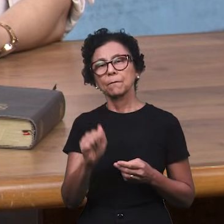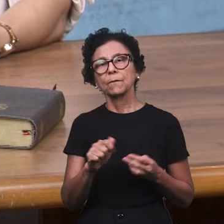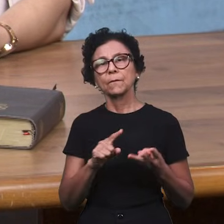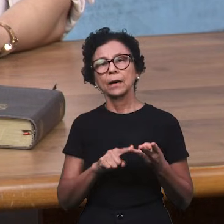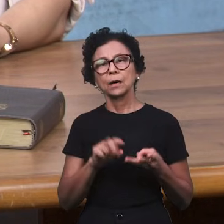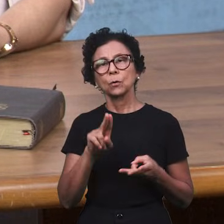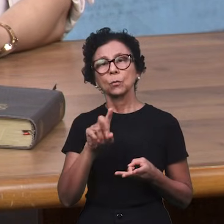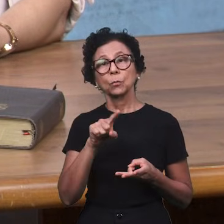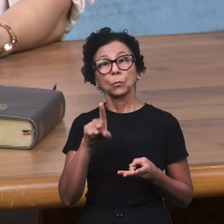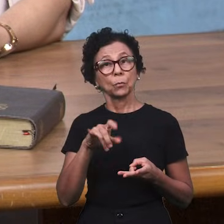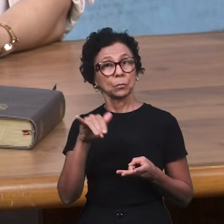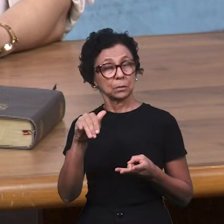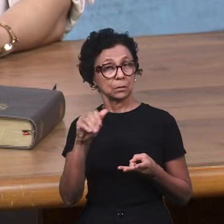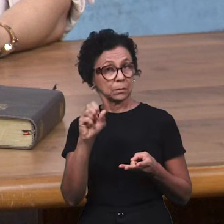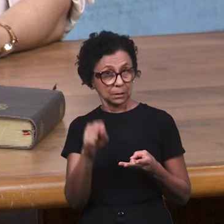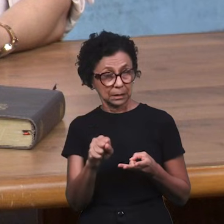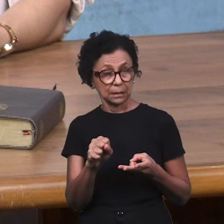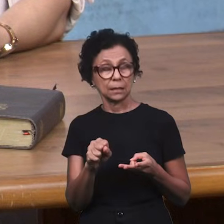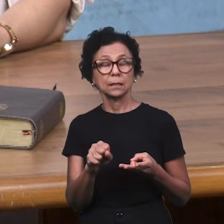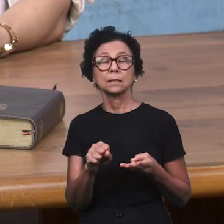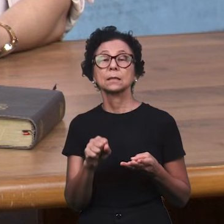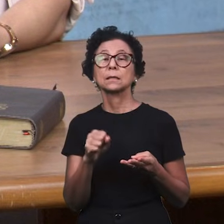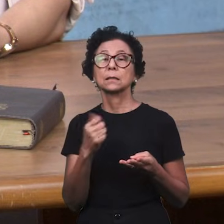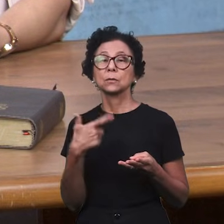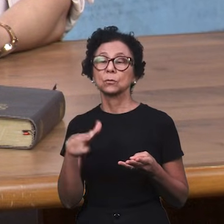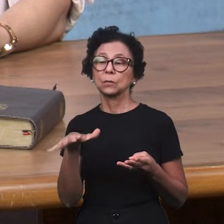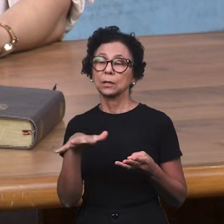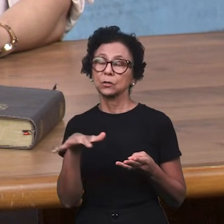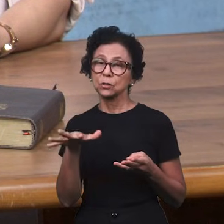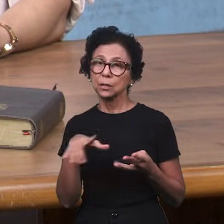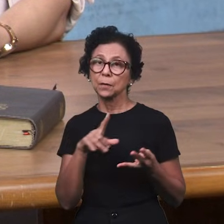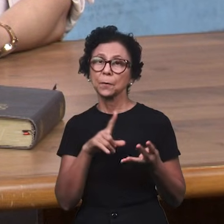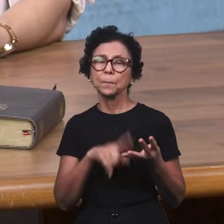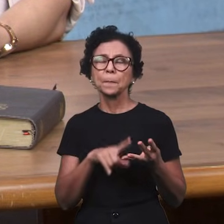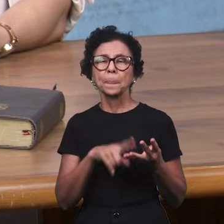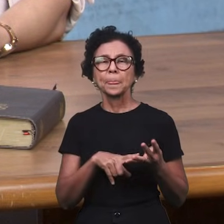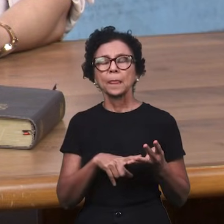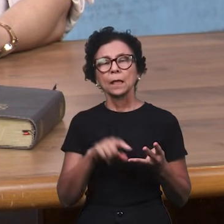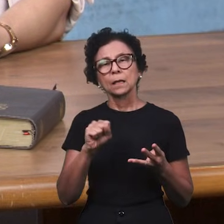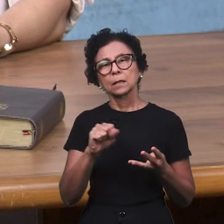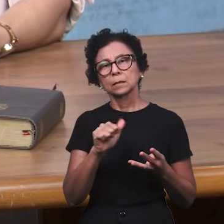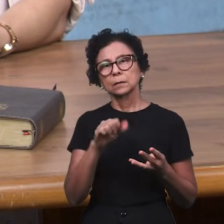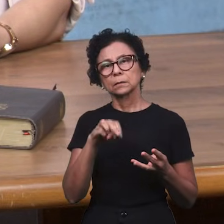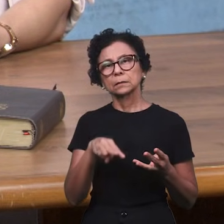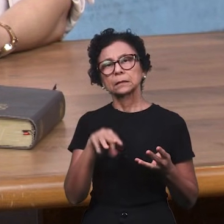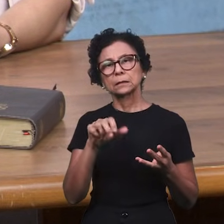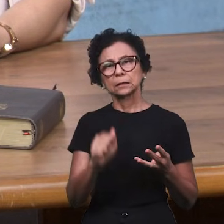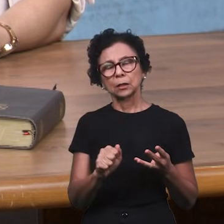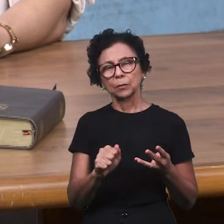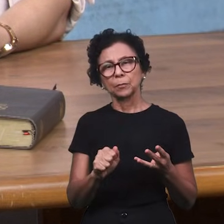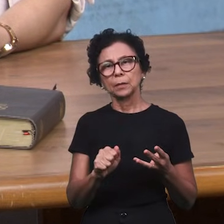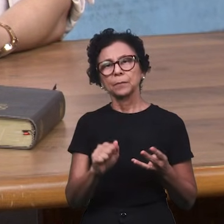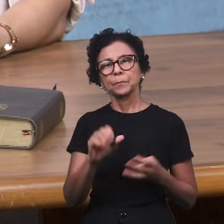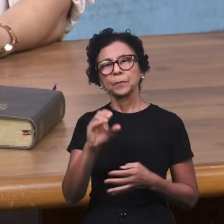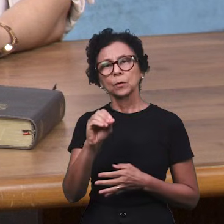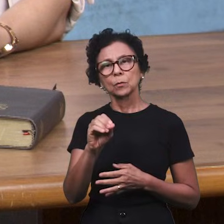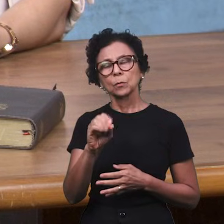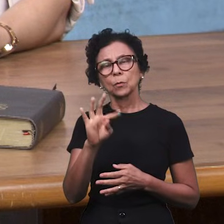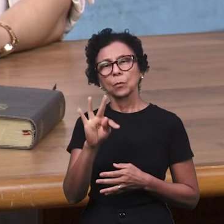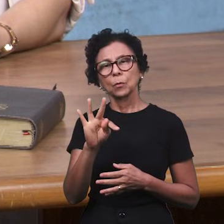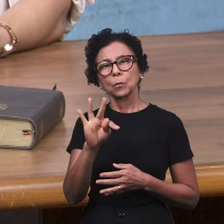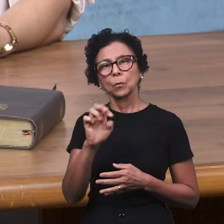o Astaratita, Sama e Jeiel, filhos de Otão, o